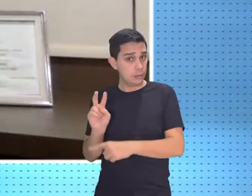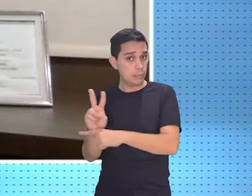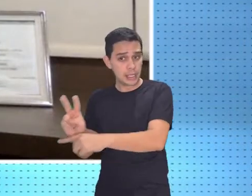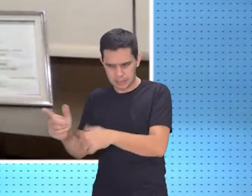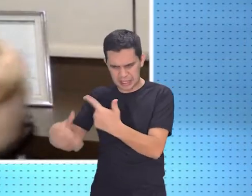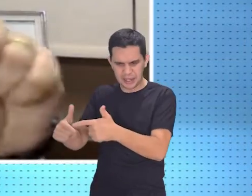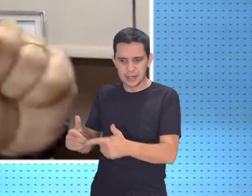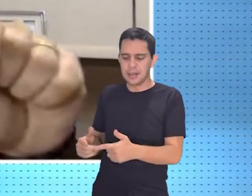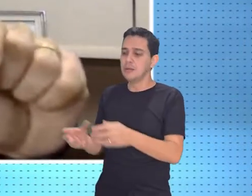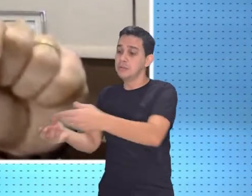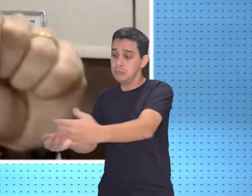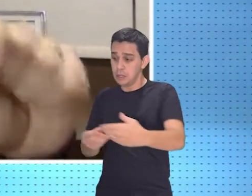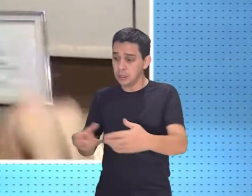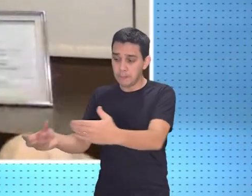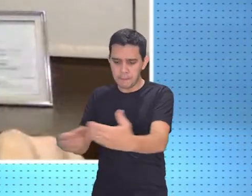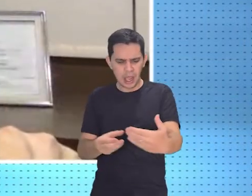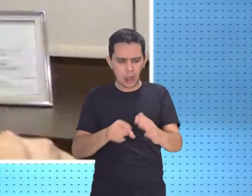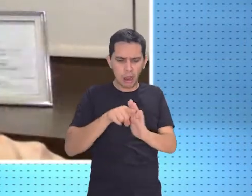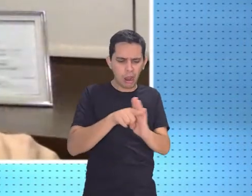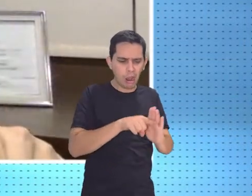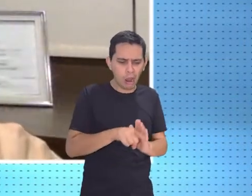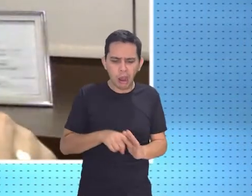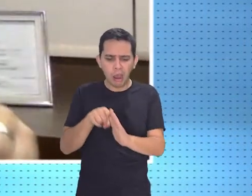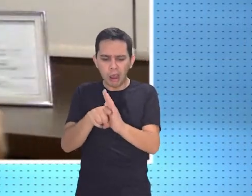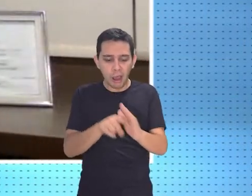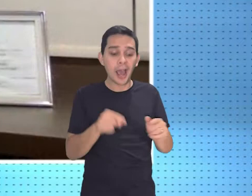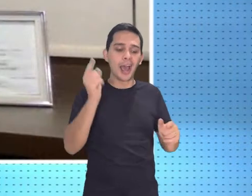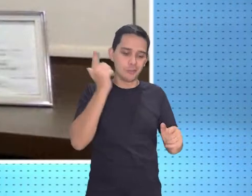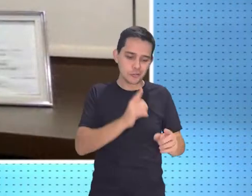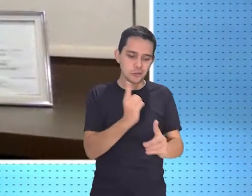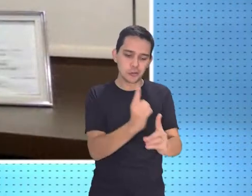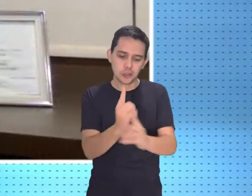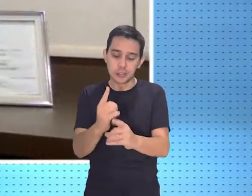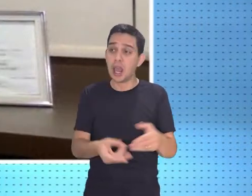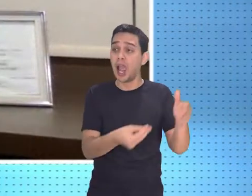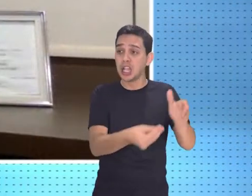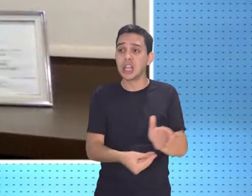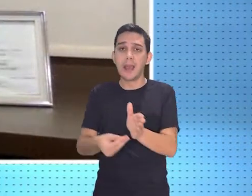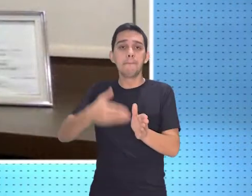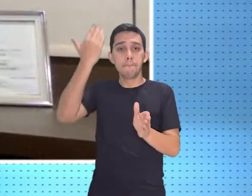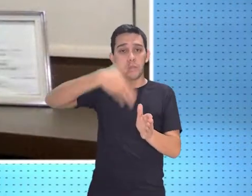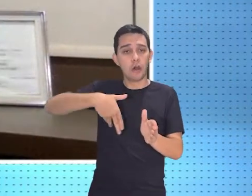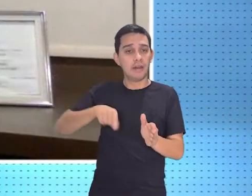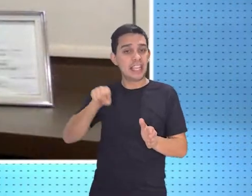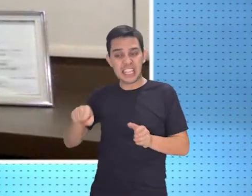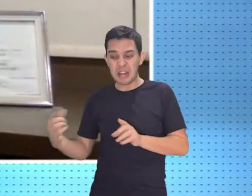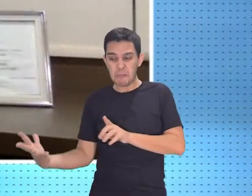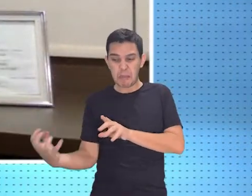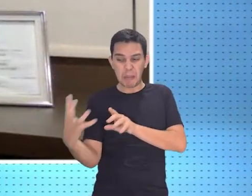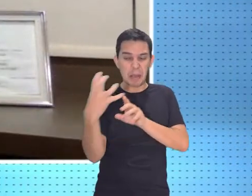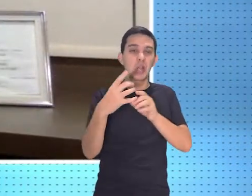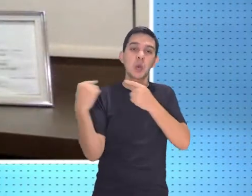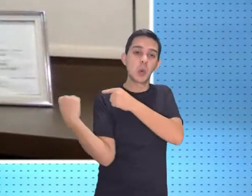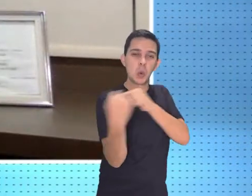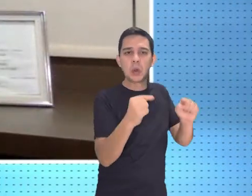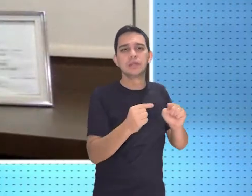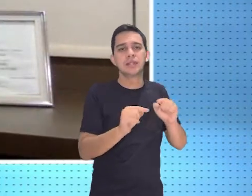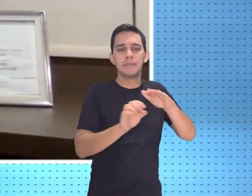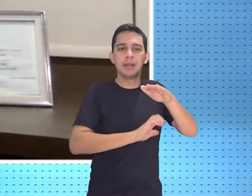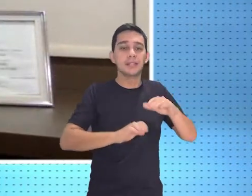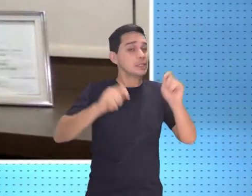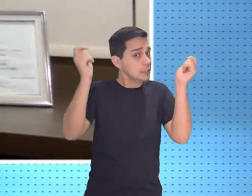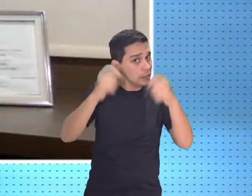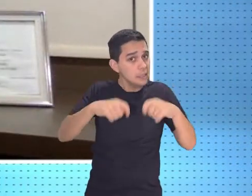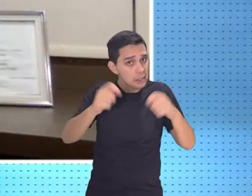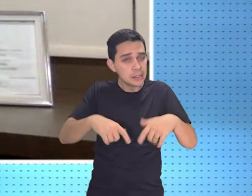ser exercida através desse controle que foi exercido sobre as ferramentas de trabalho. E, além disso, da